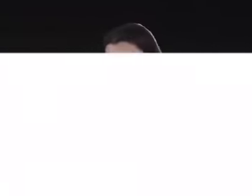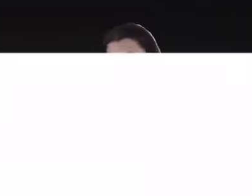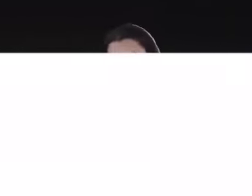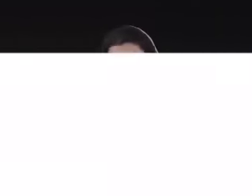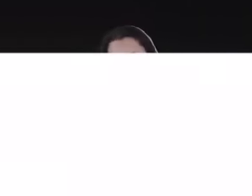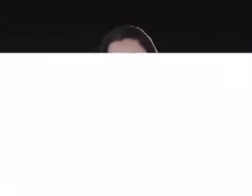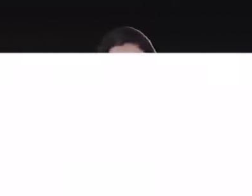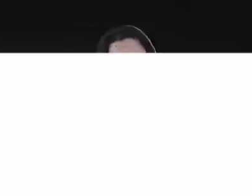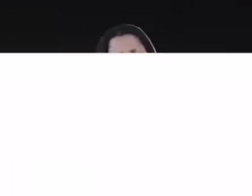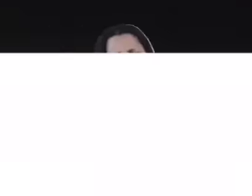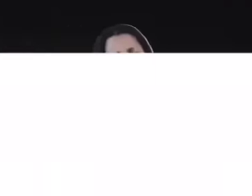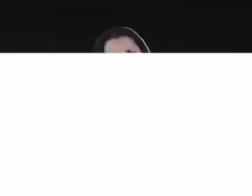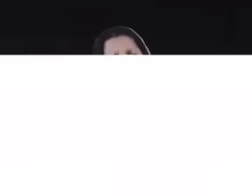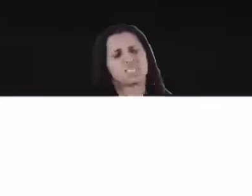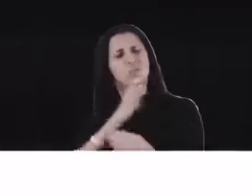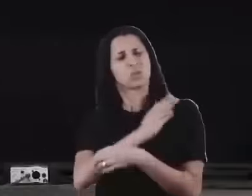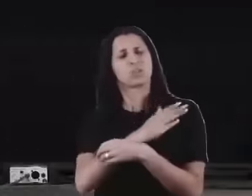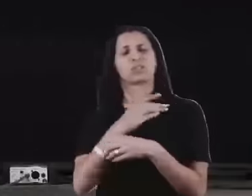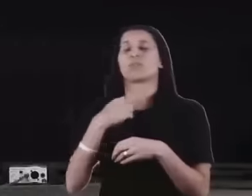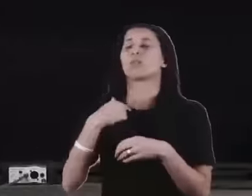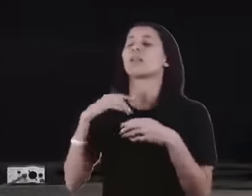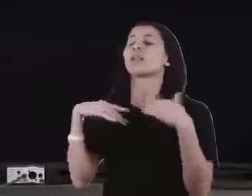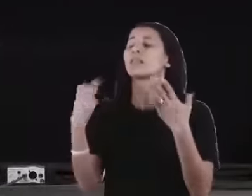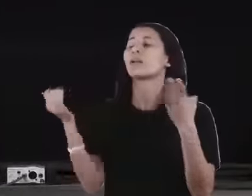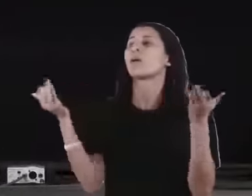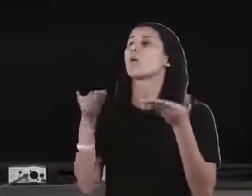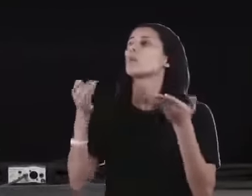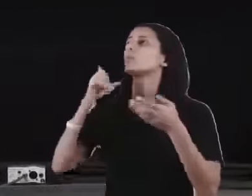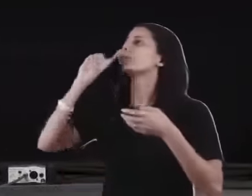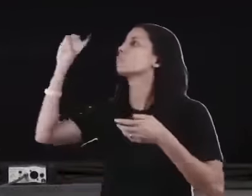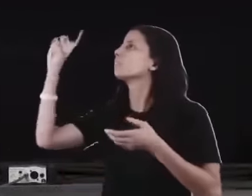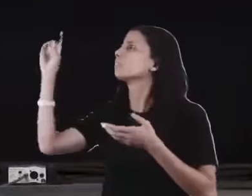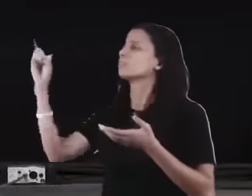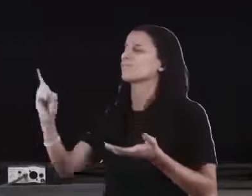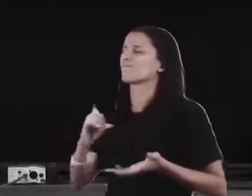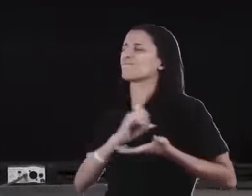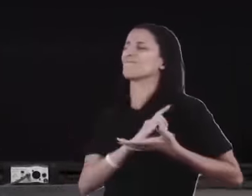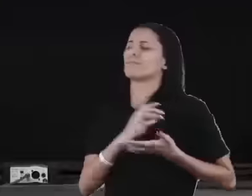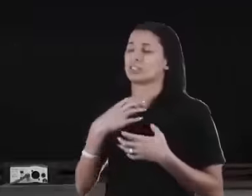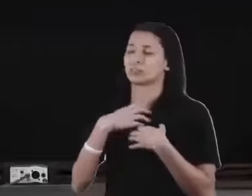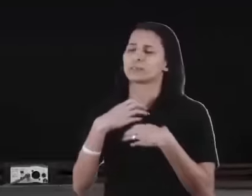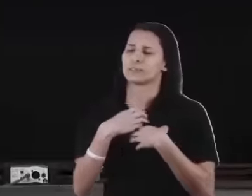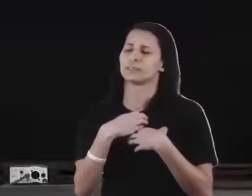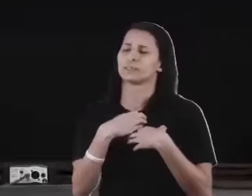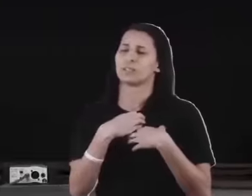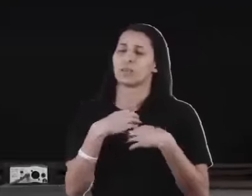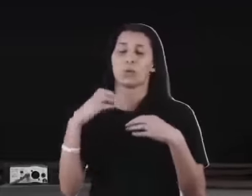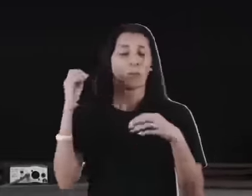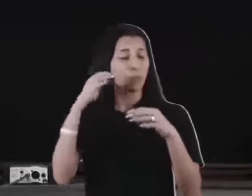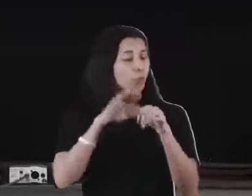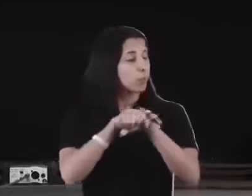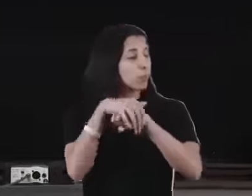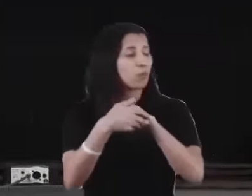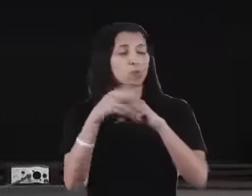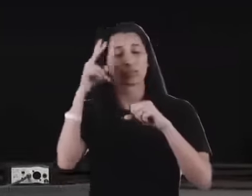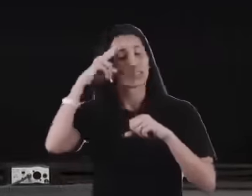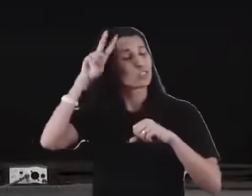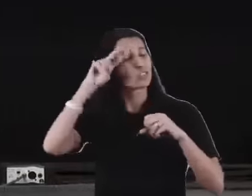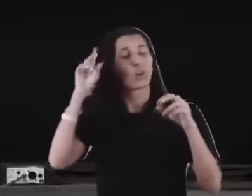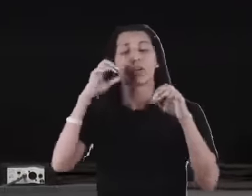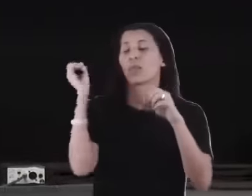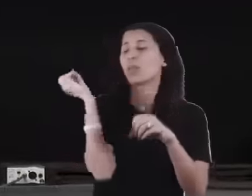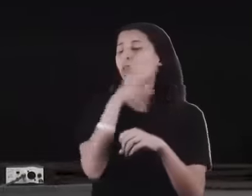é eu senti Deus falando que essa vai ser uma noite de uma nova história Essa vai ser uma noite de